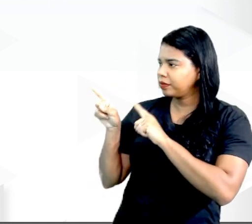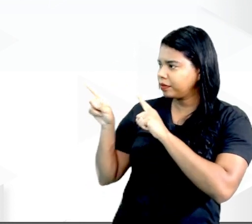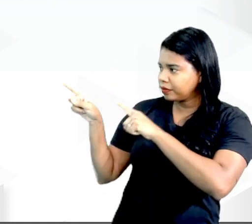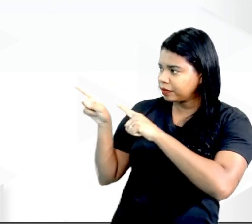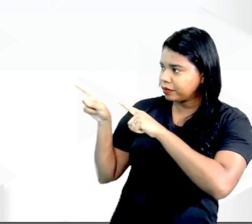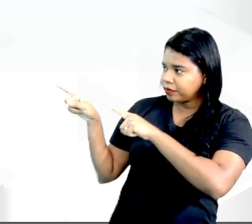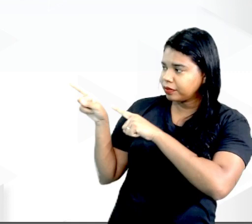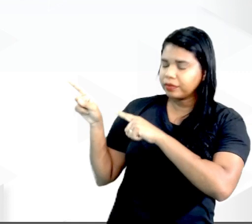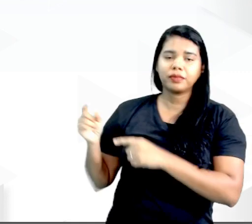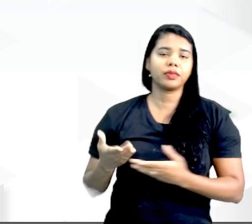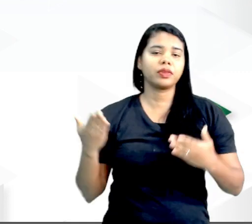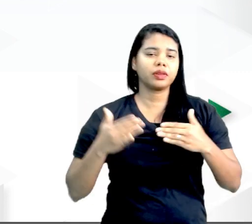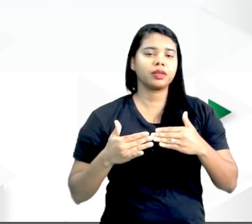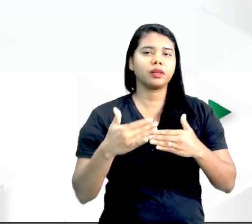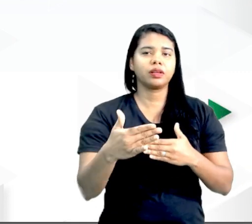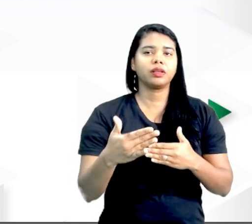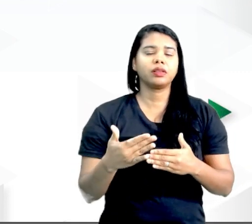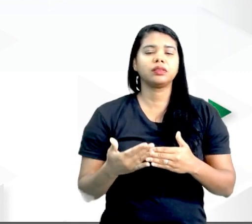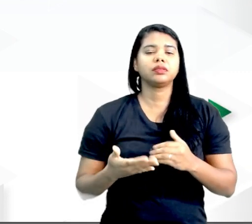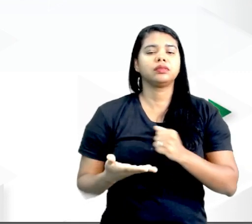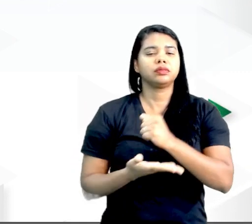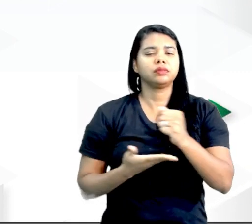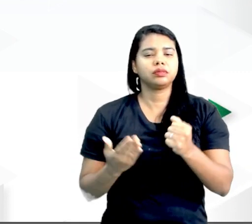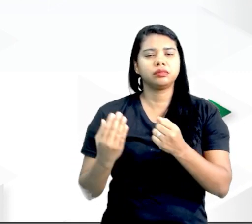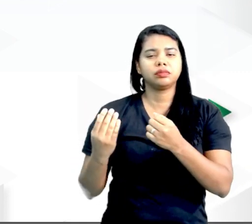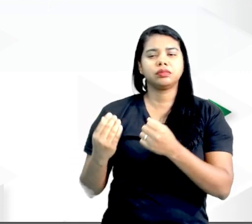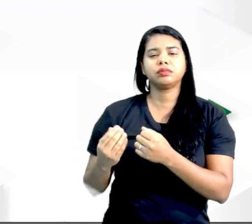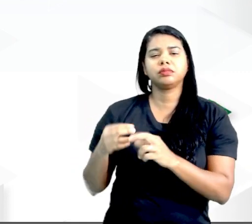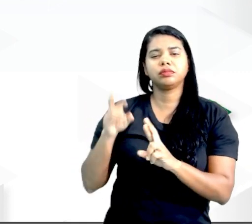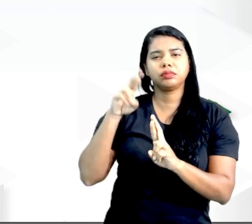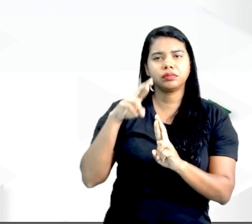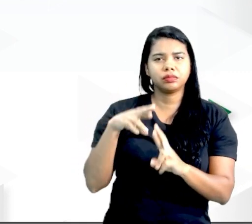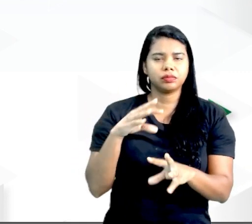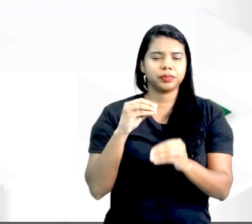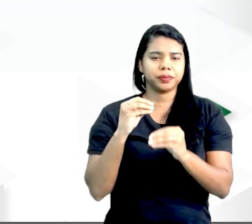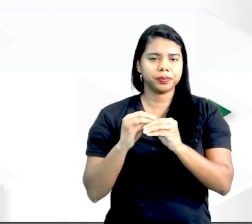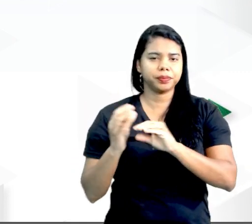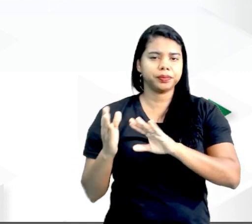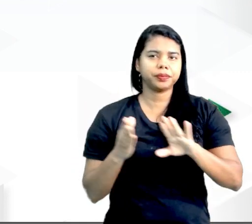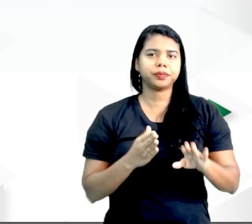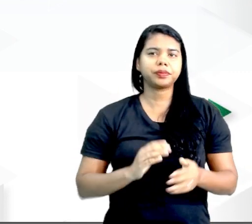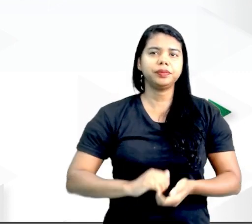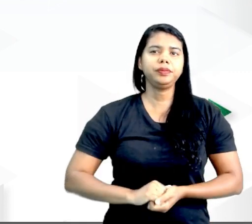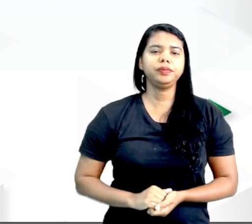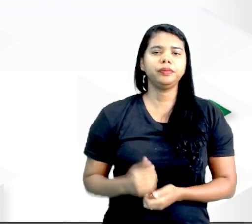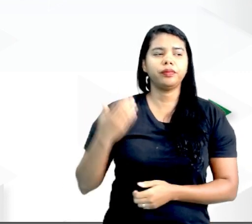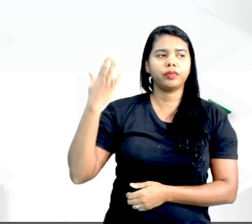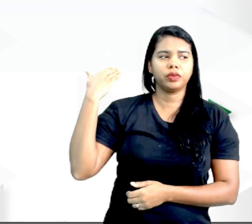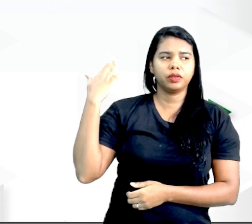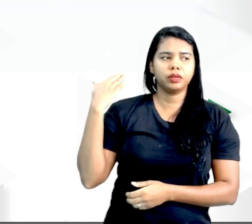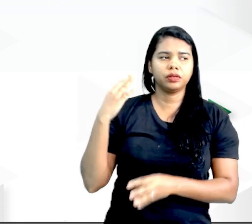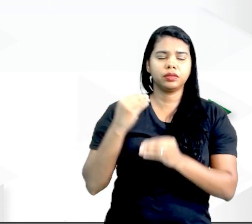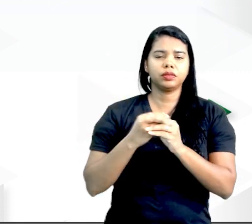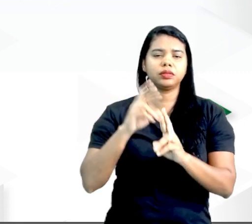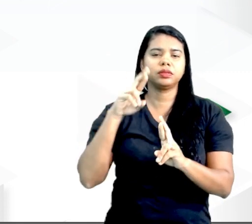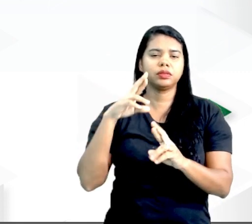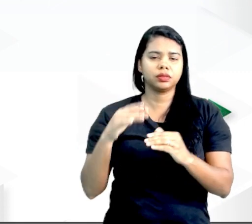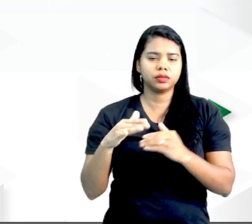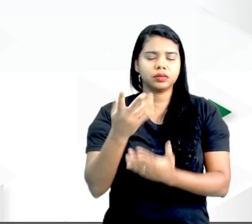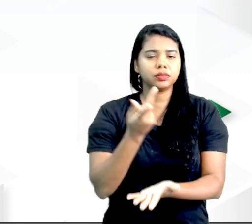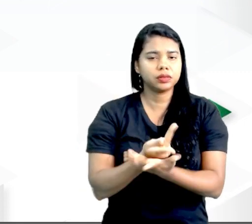que até hoje a gente também toma como base, são as grandezas de unidades antes da análise do referido